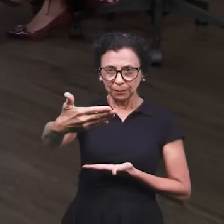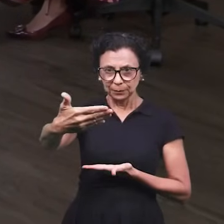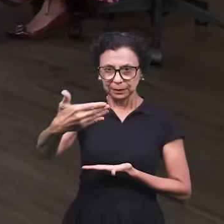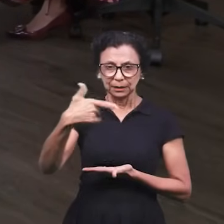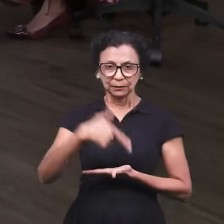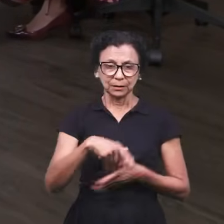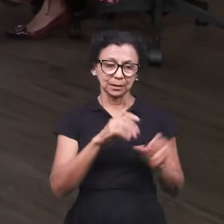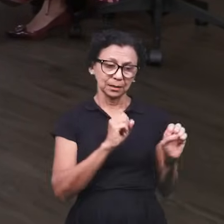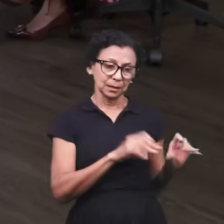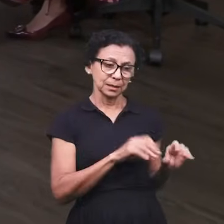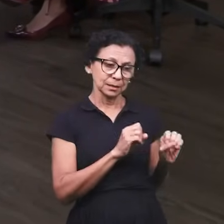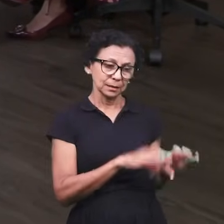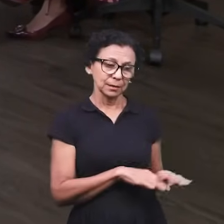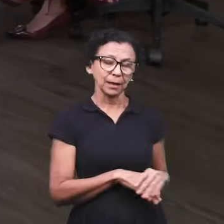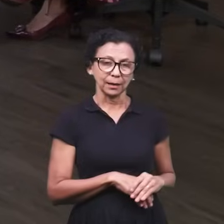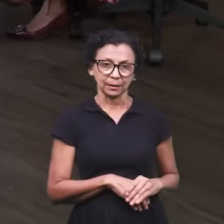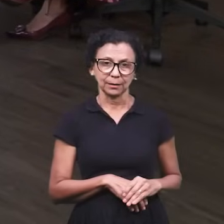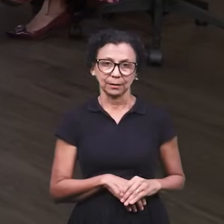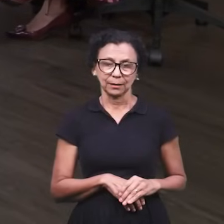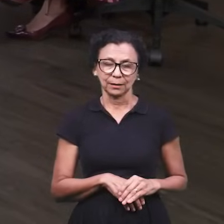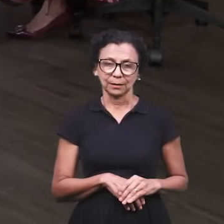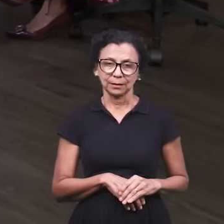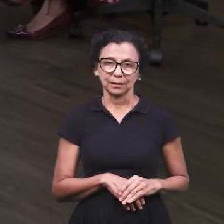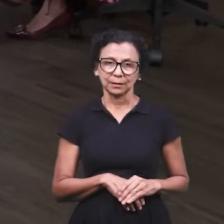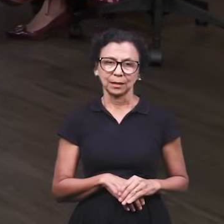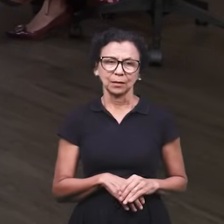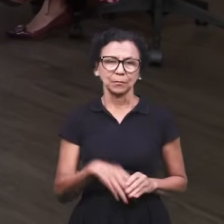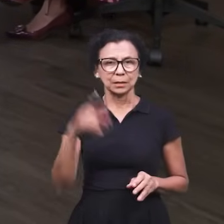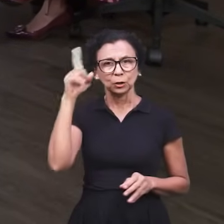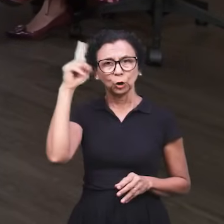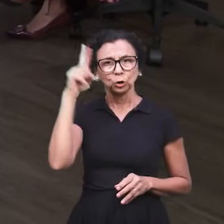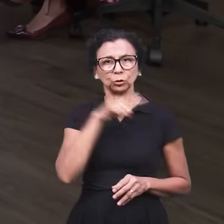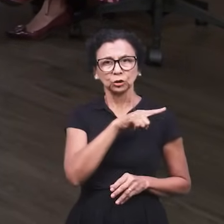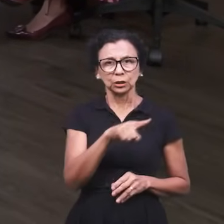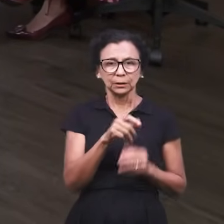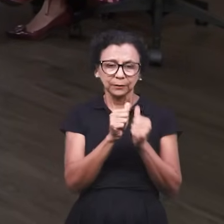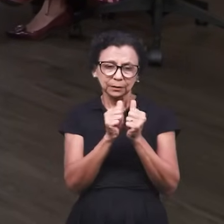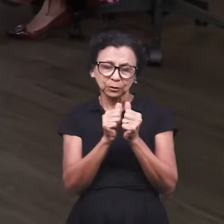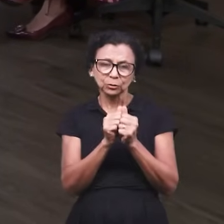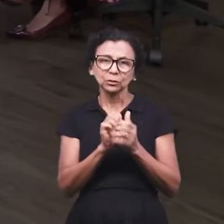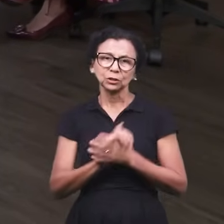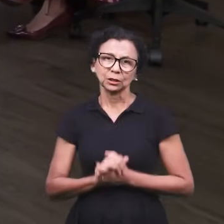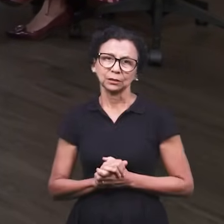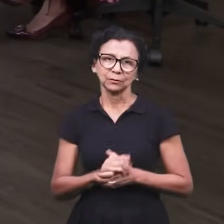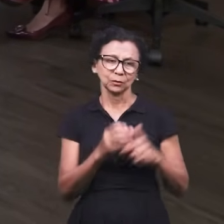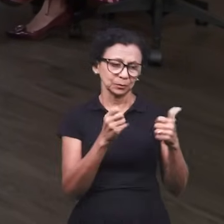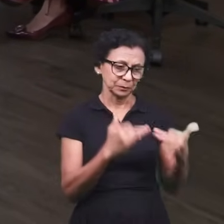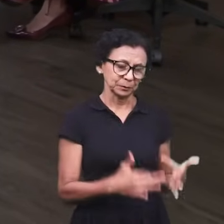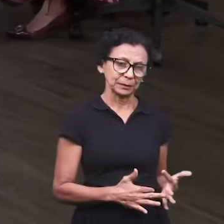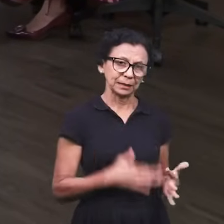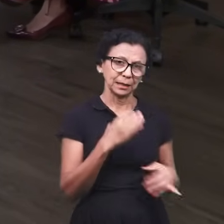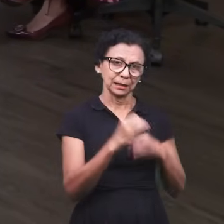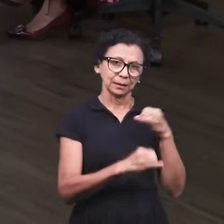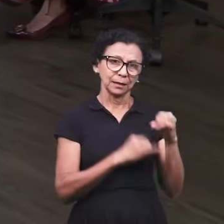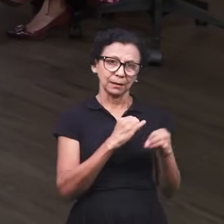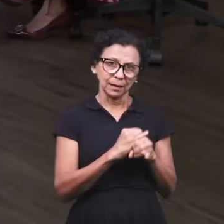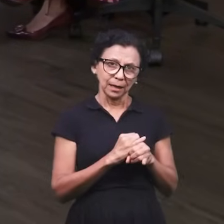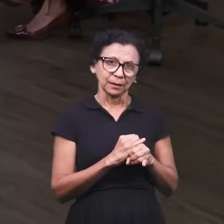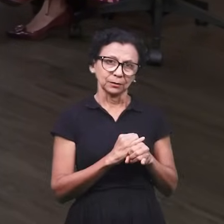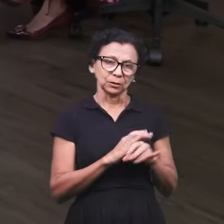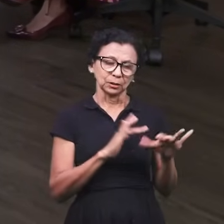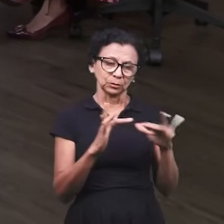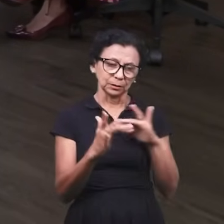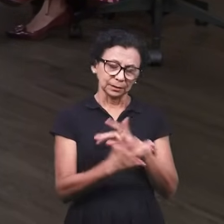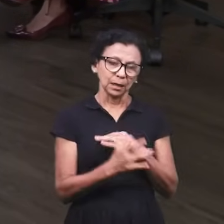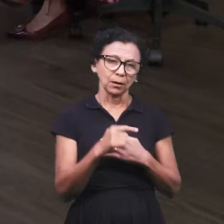seus pés ali todo dia, mas ele entende. Mas se você quiser explicar, ele entende. Então tem coisa também na nossa vida